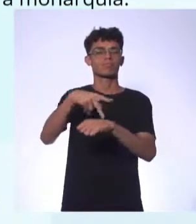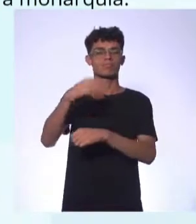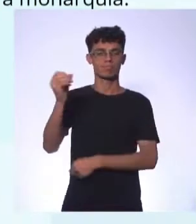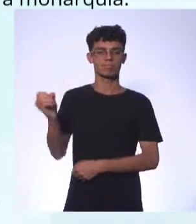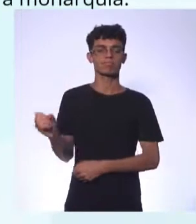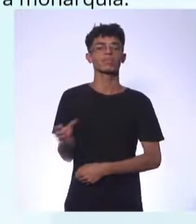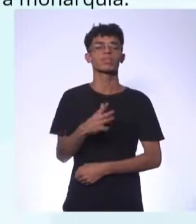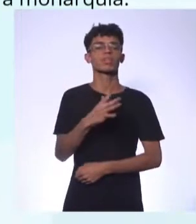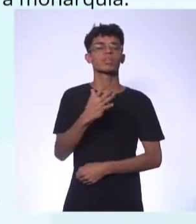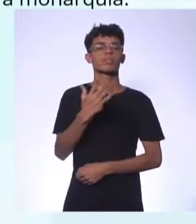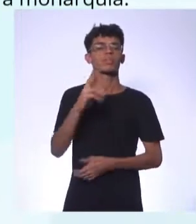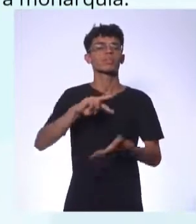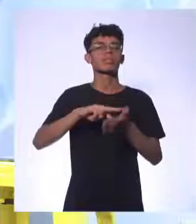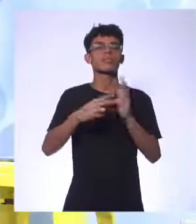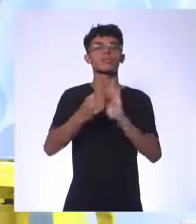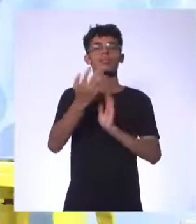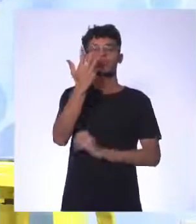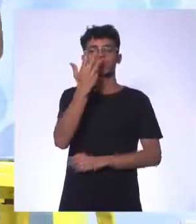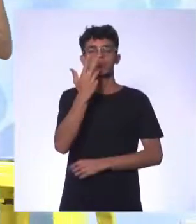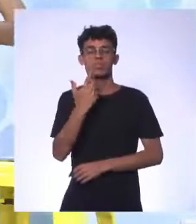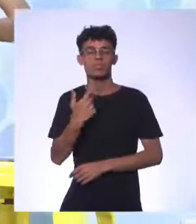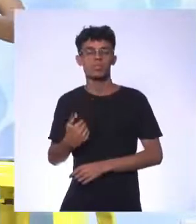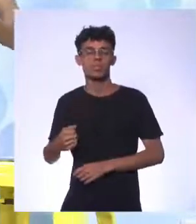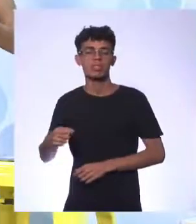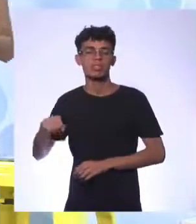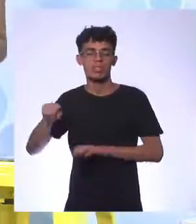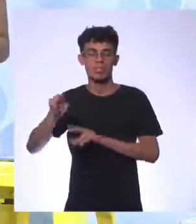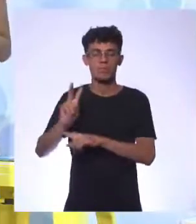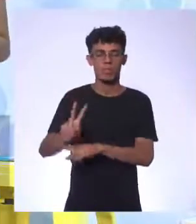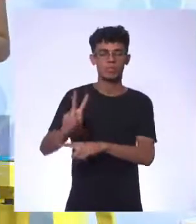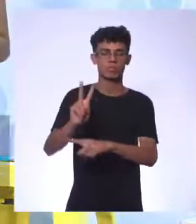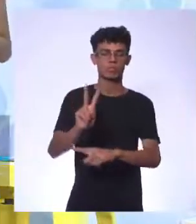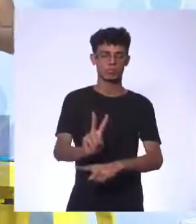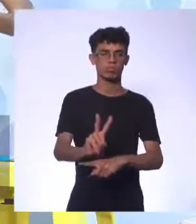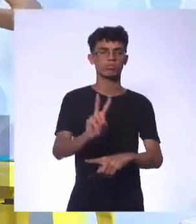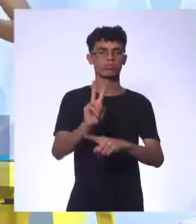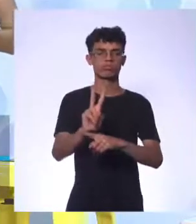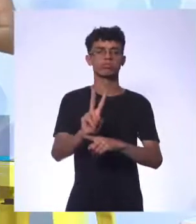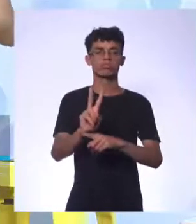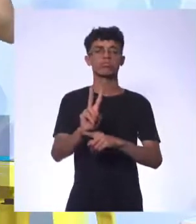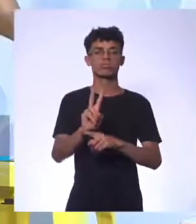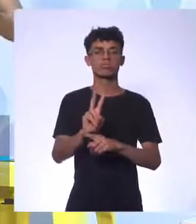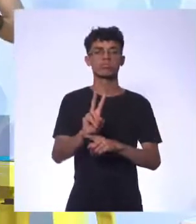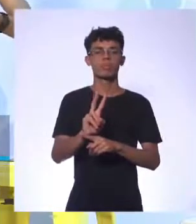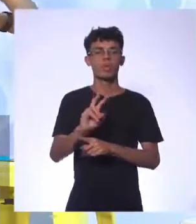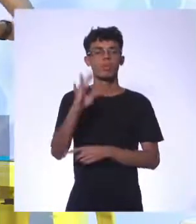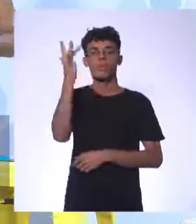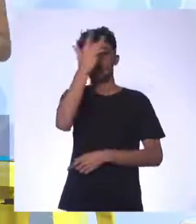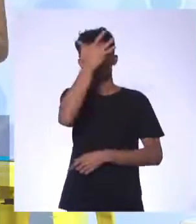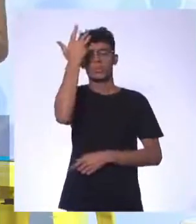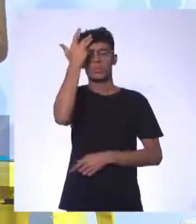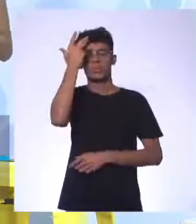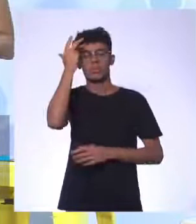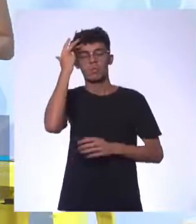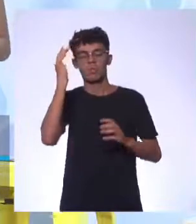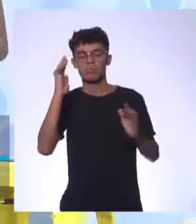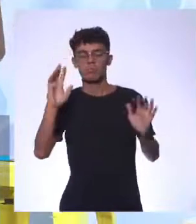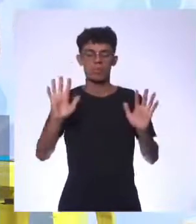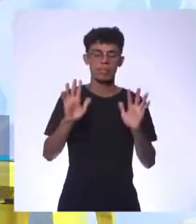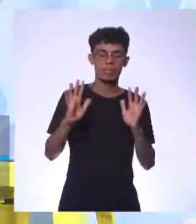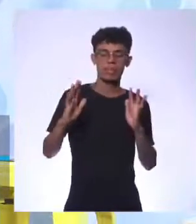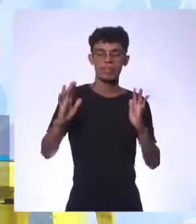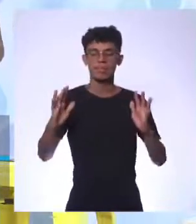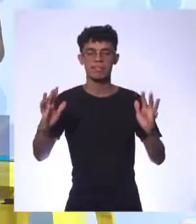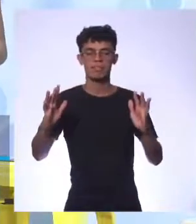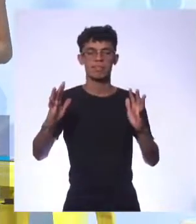que são as crianças sendo criadas, cuidadas, né, por pessoas que estão promovendo aí